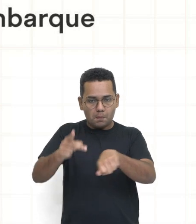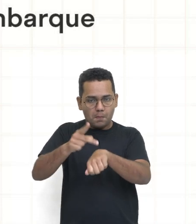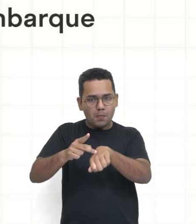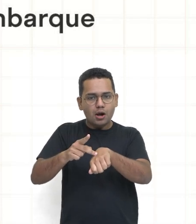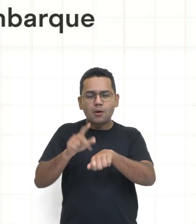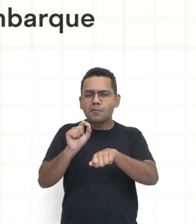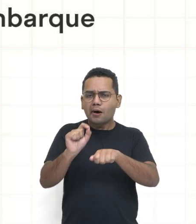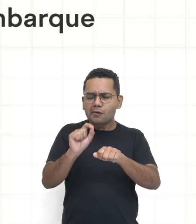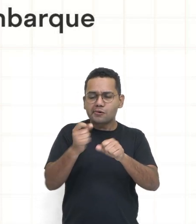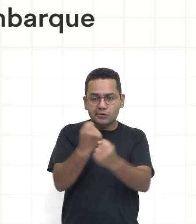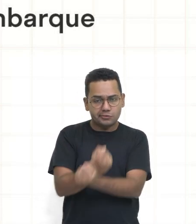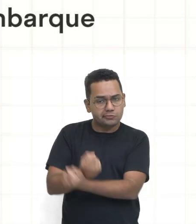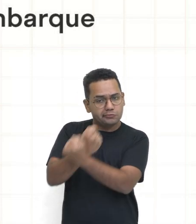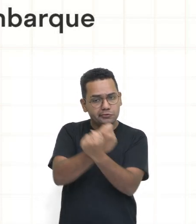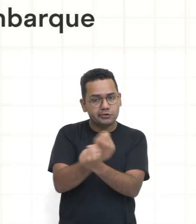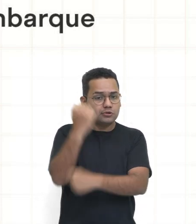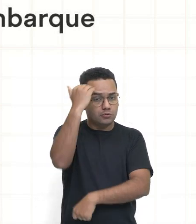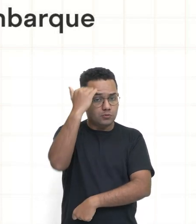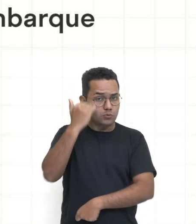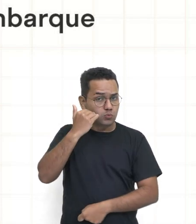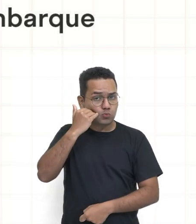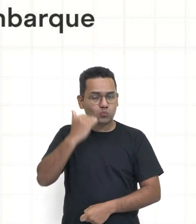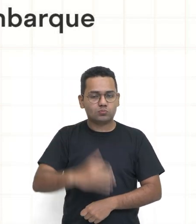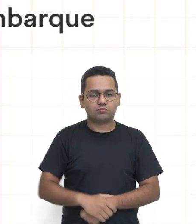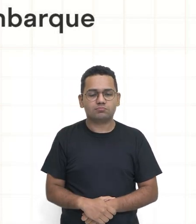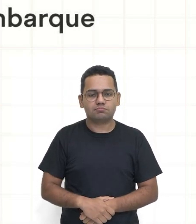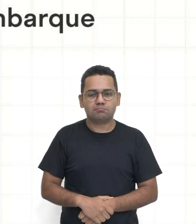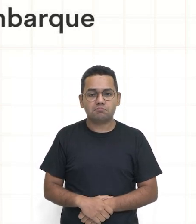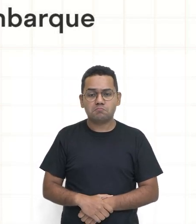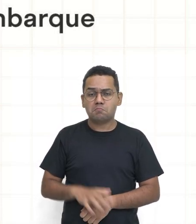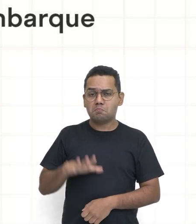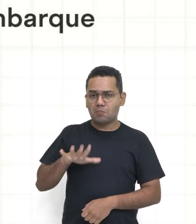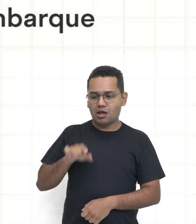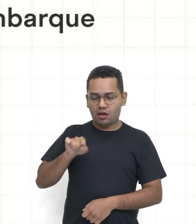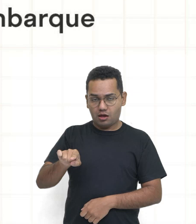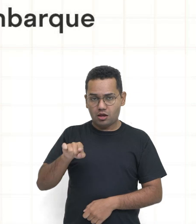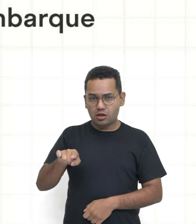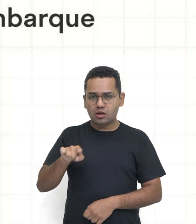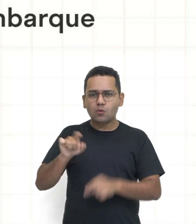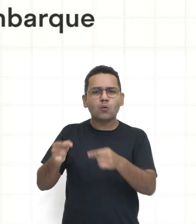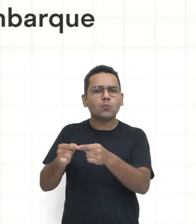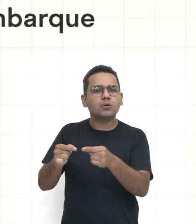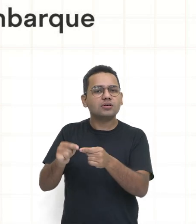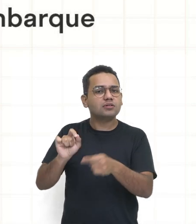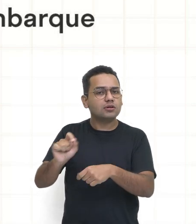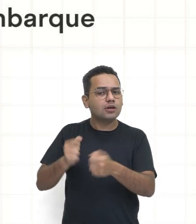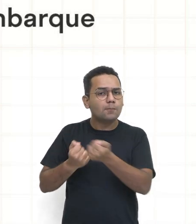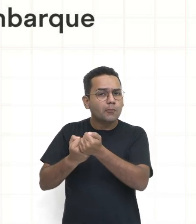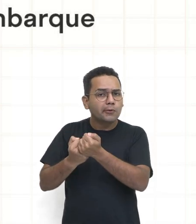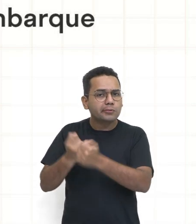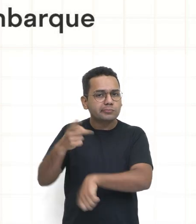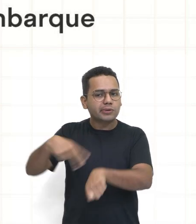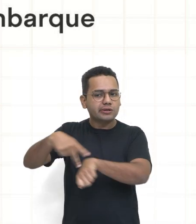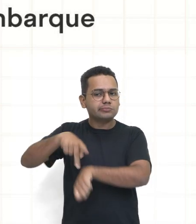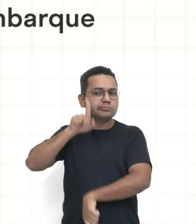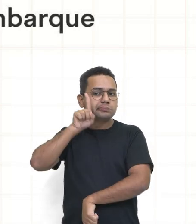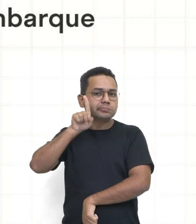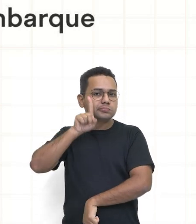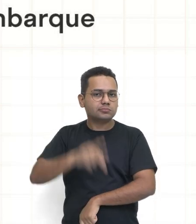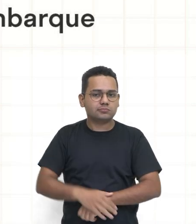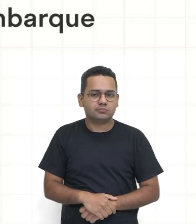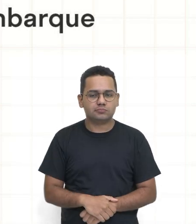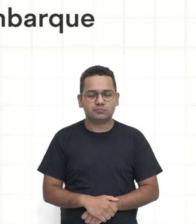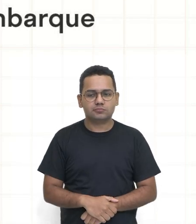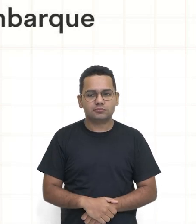para defender a Coreia do Sul. Sabemos que a Coreia do Sul tem apoio de quem? Dos Estados Unidos